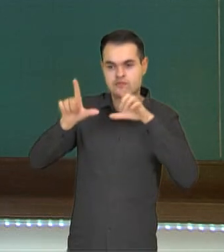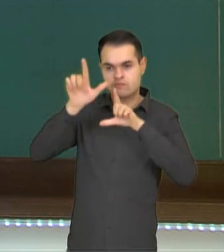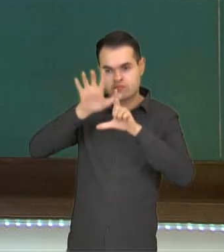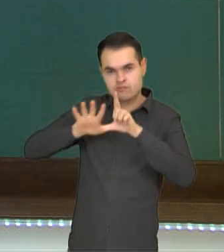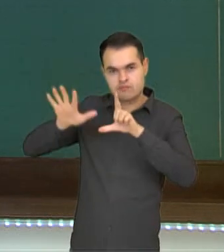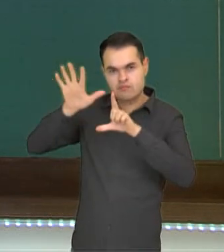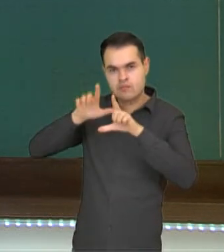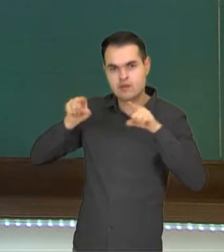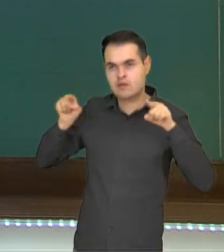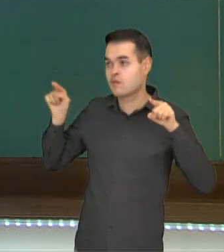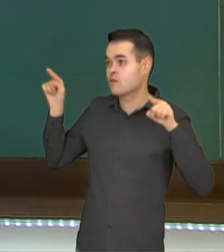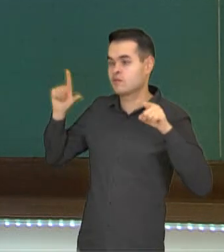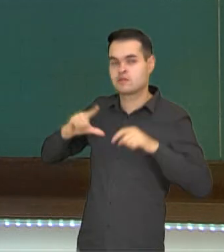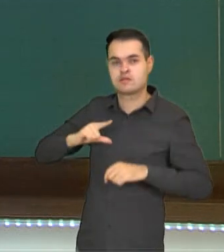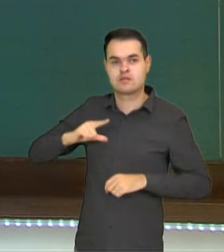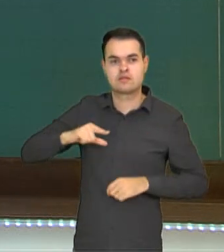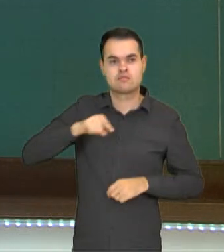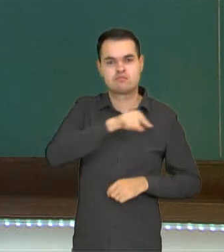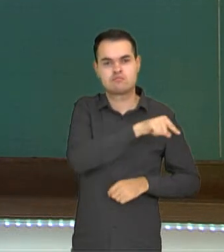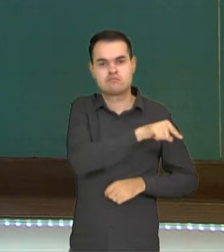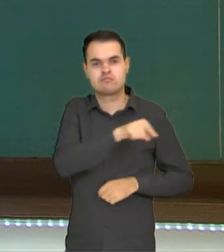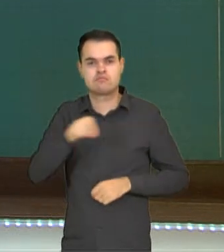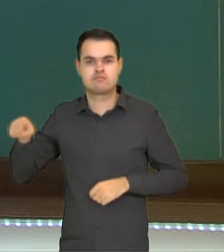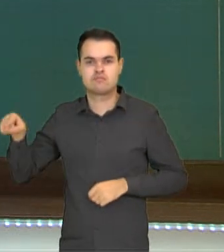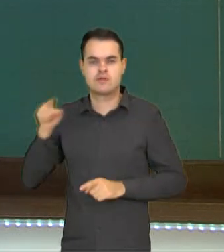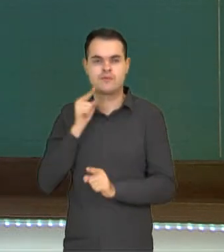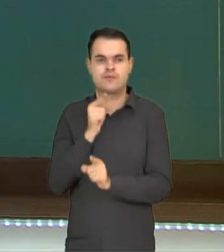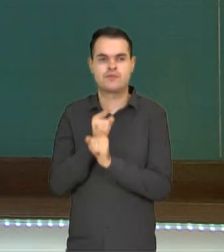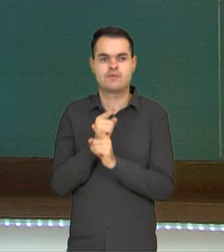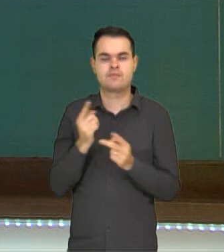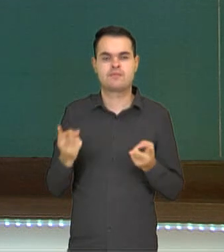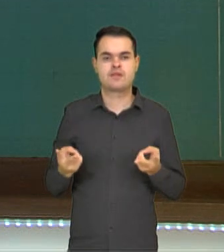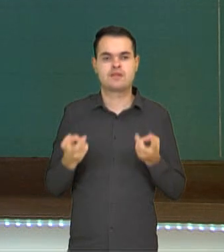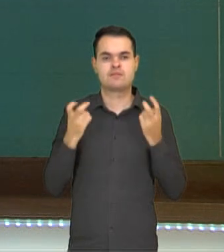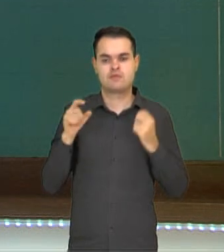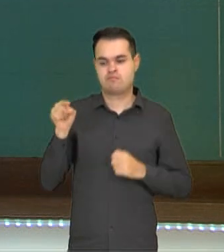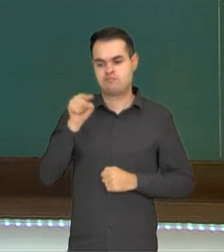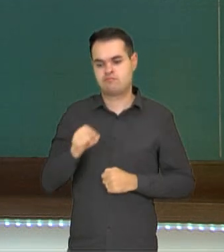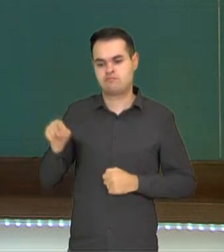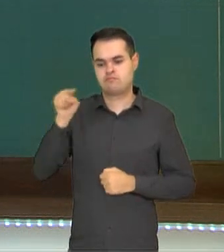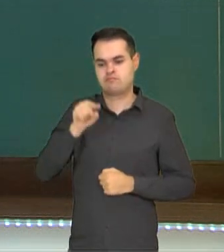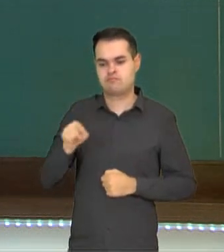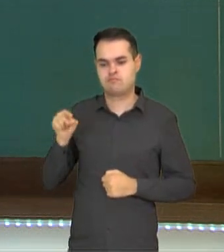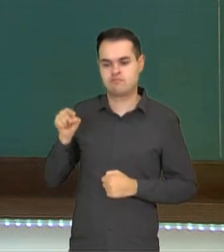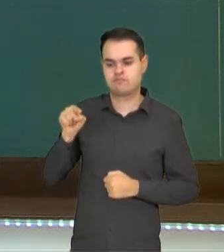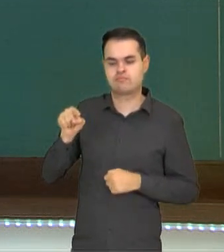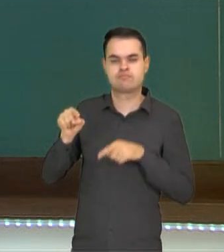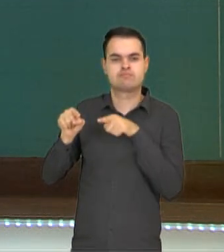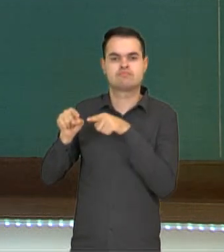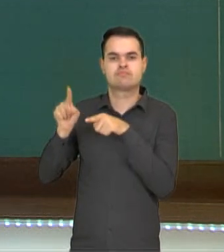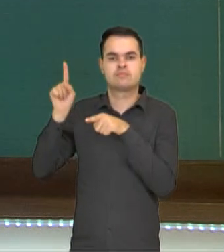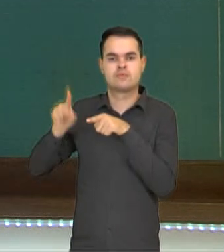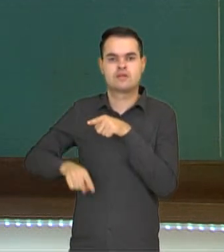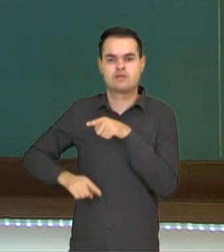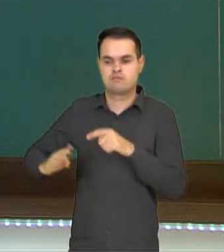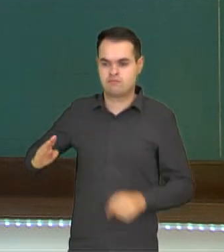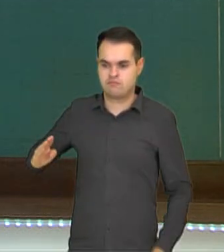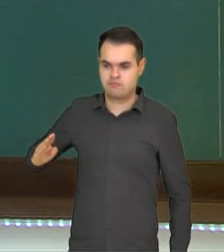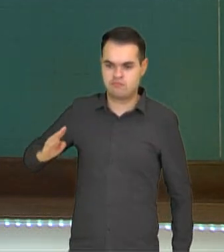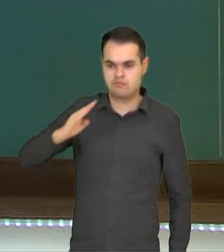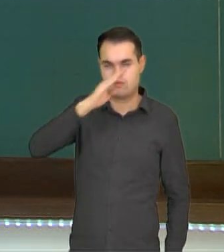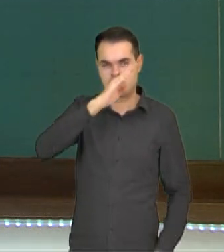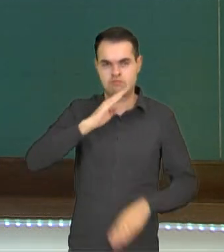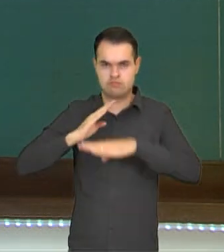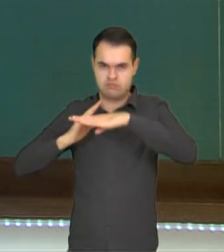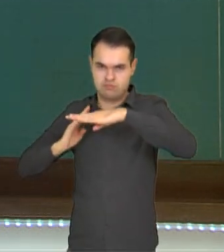temos isso lá no eixo x, no eixo horizontal. Perceba aqui que nós temos esse pontinho onde a reta corta,